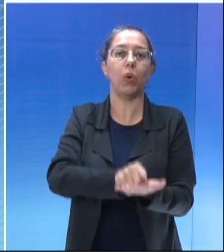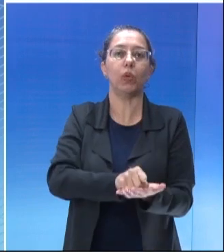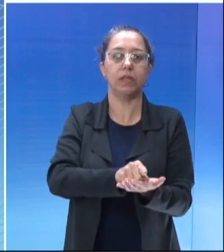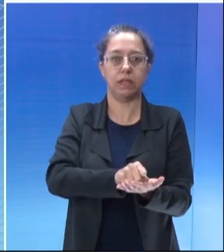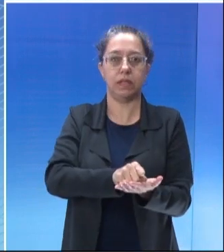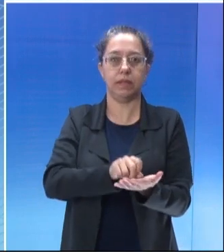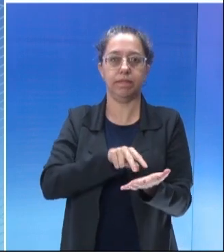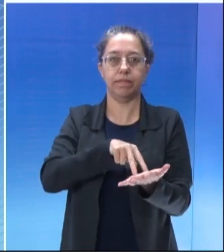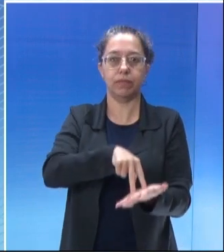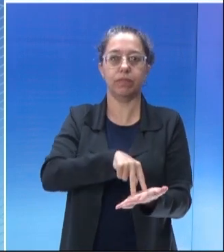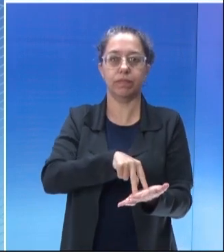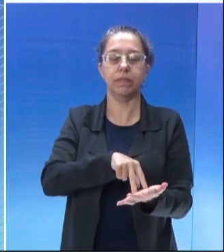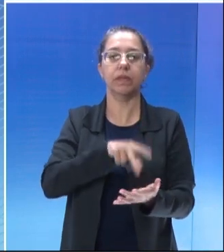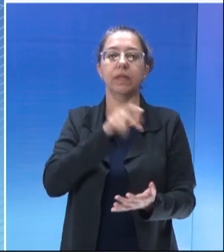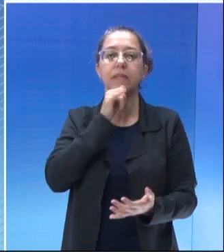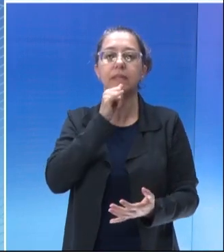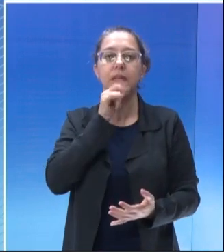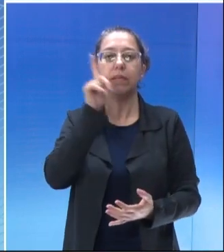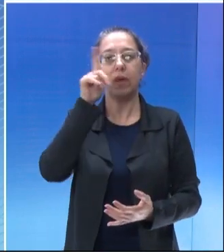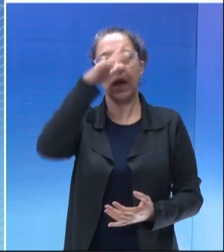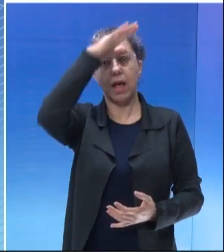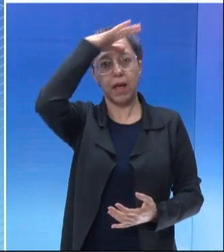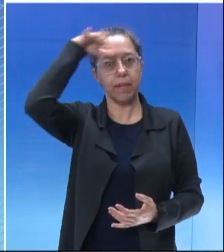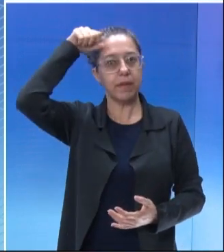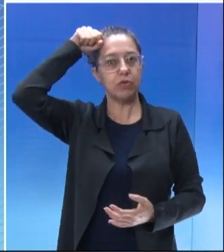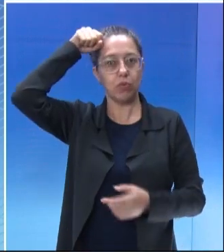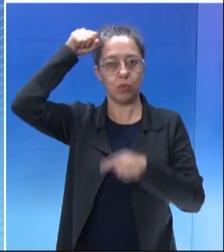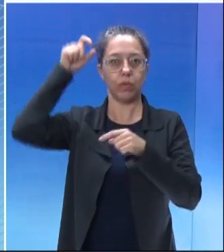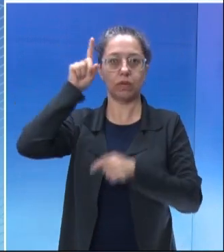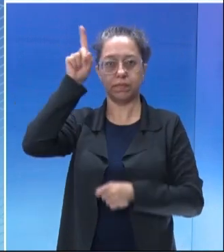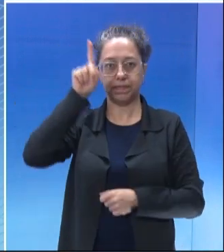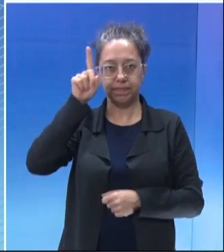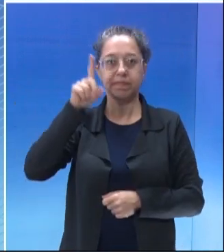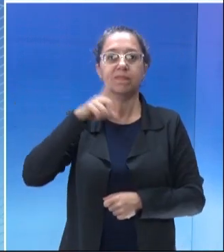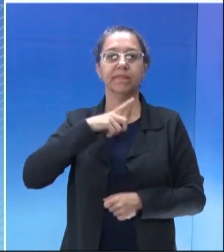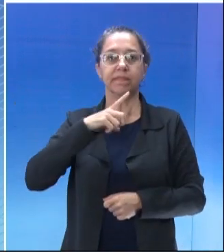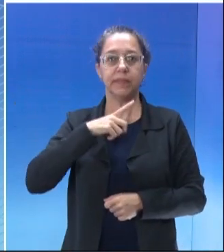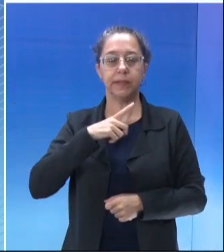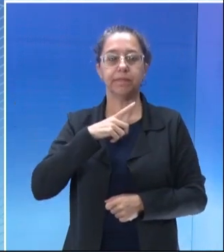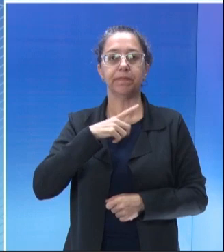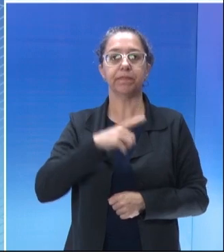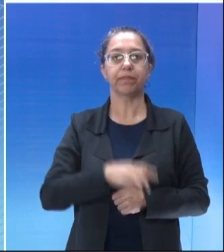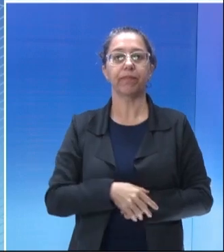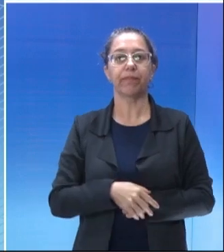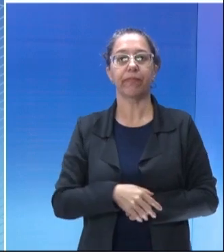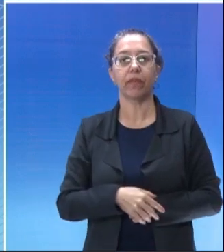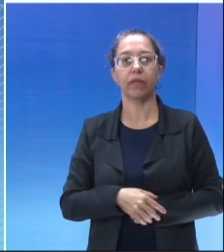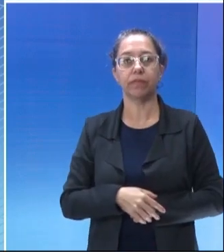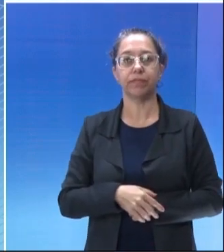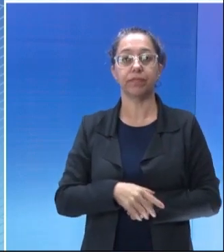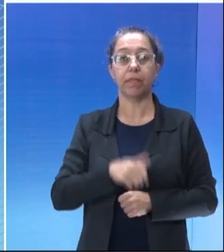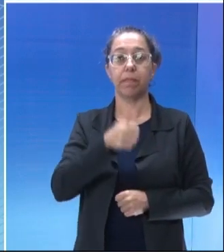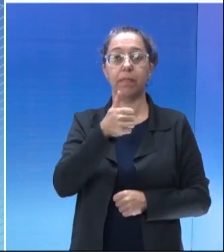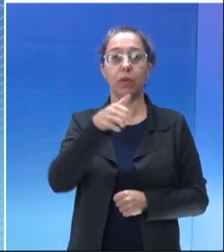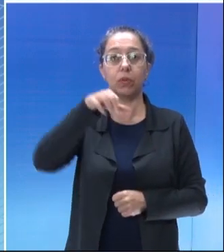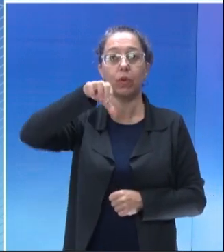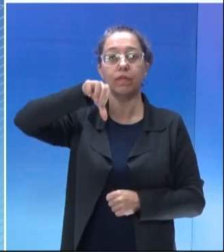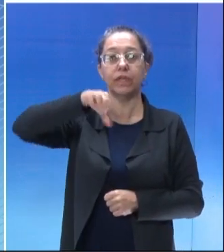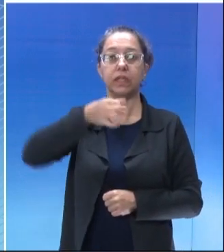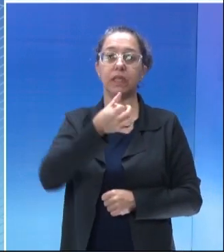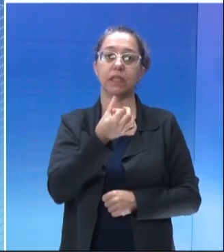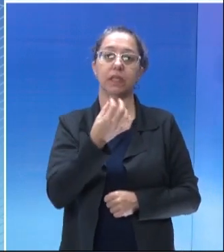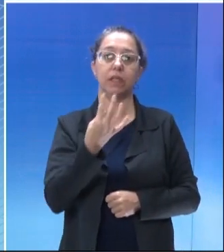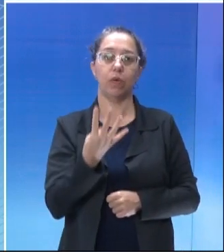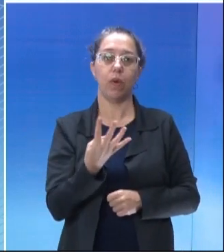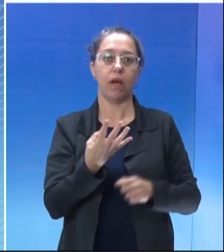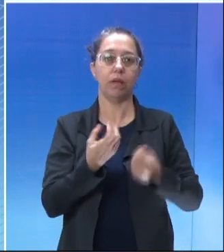exemplo, a região amazônica. Muitos estados da região norte, naquela época, em 1964, era